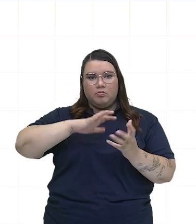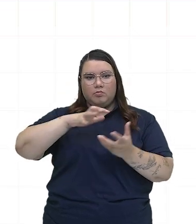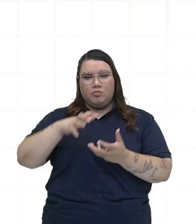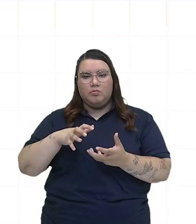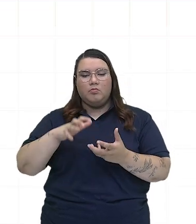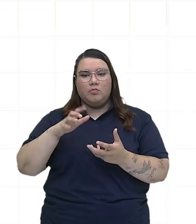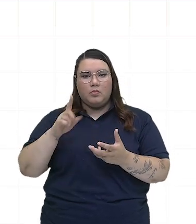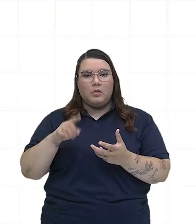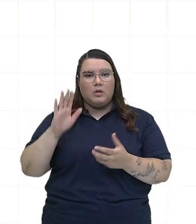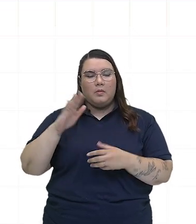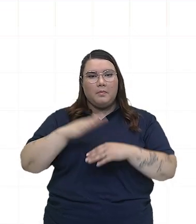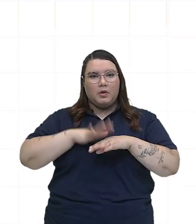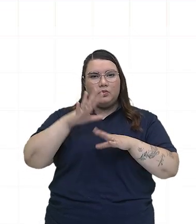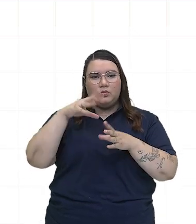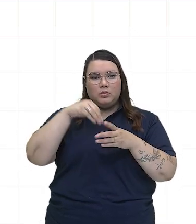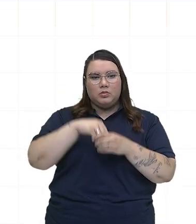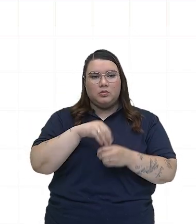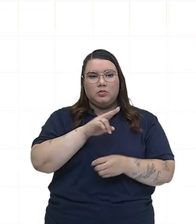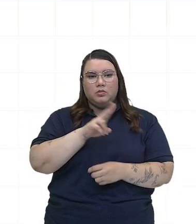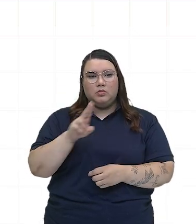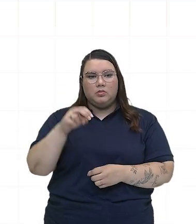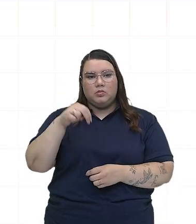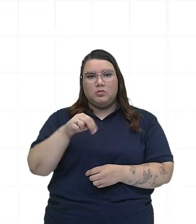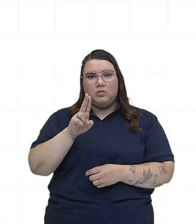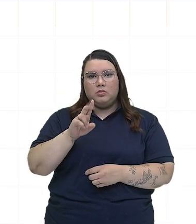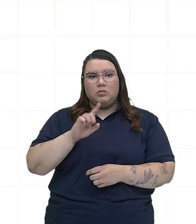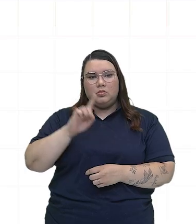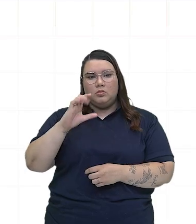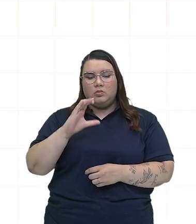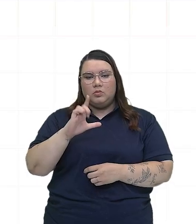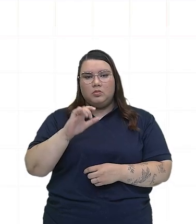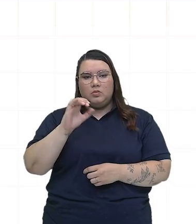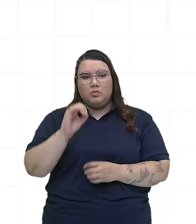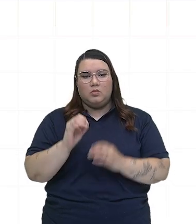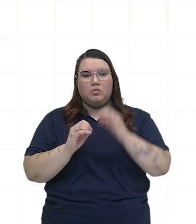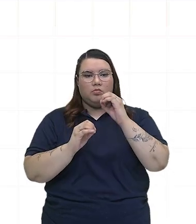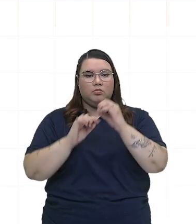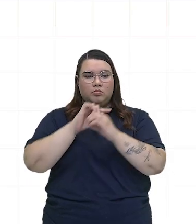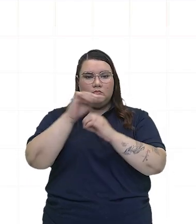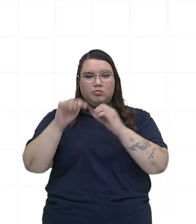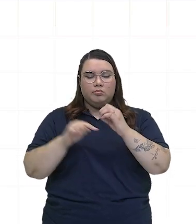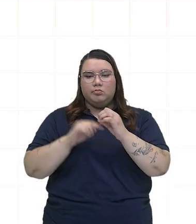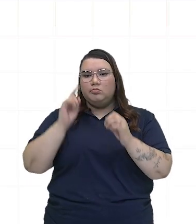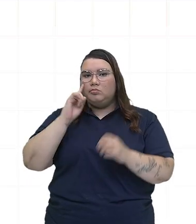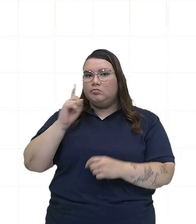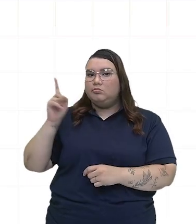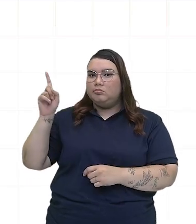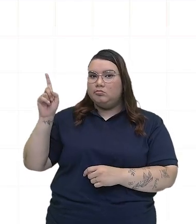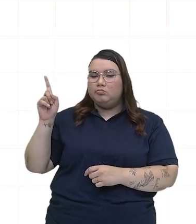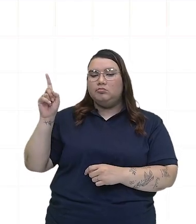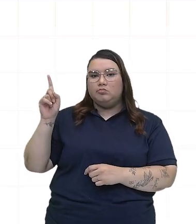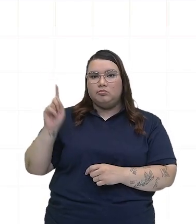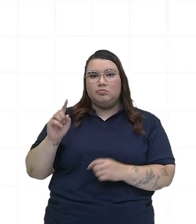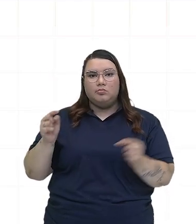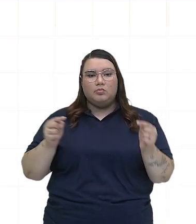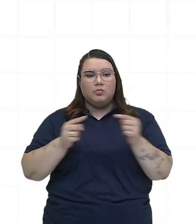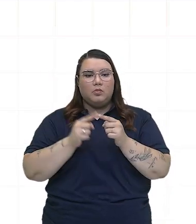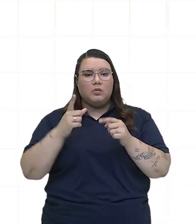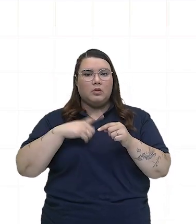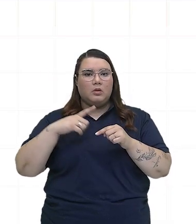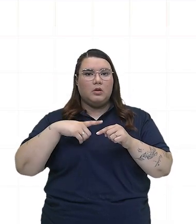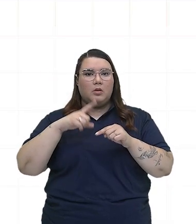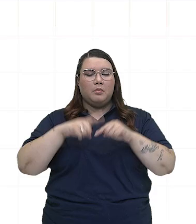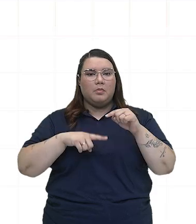que é a camada mais interna, nós temos o núcleo, que é a parte central da Terra. O núcleo ele é